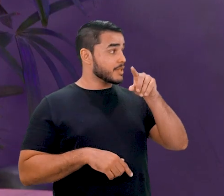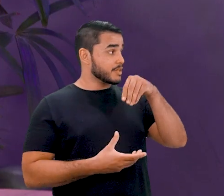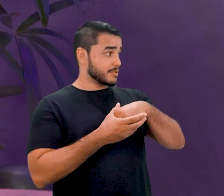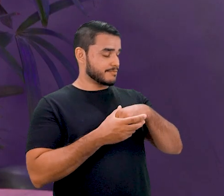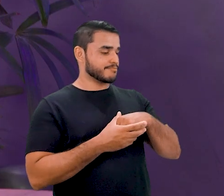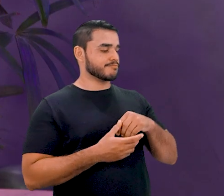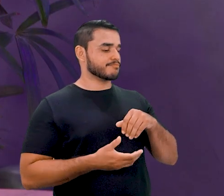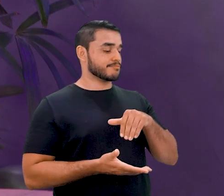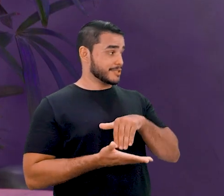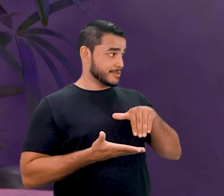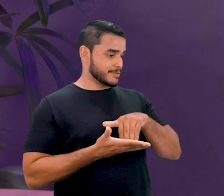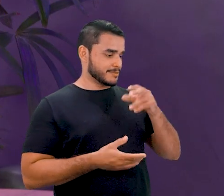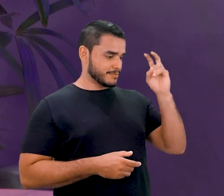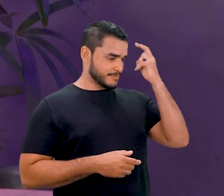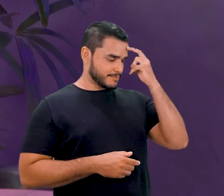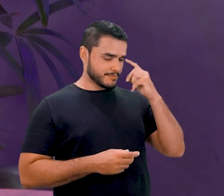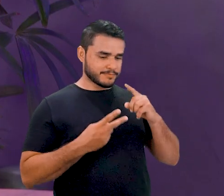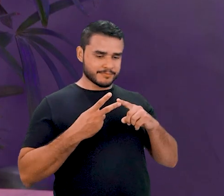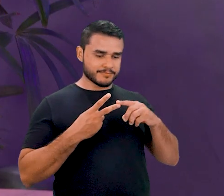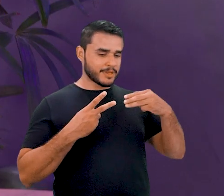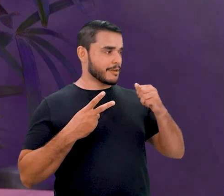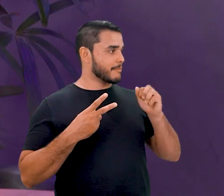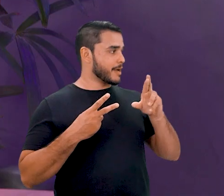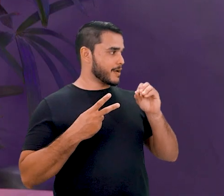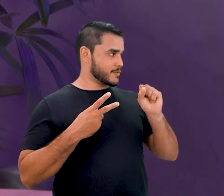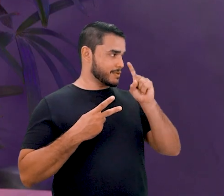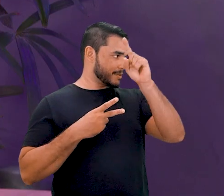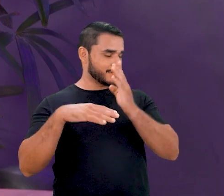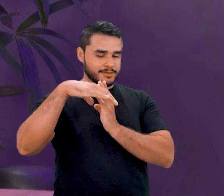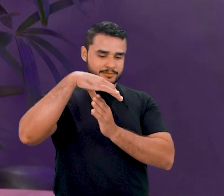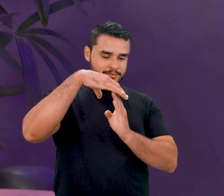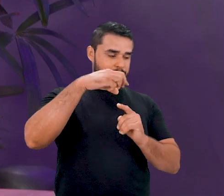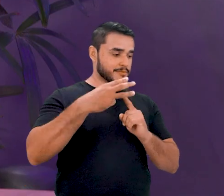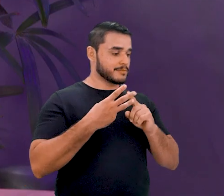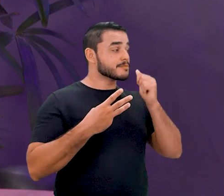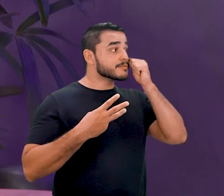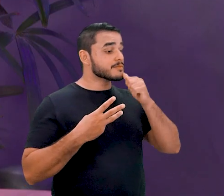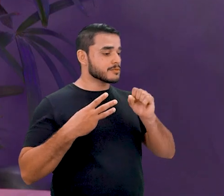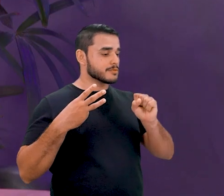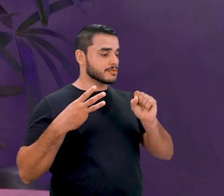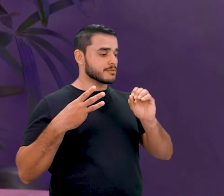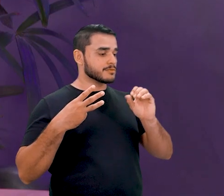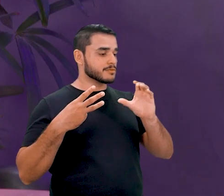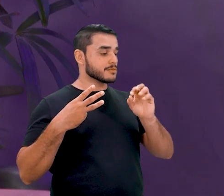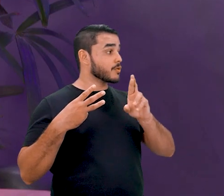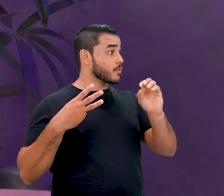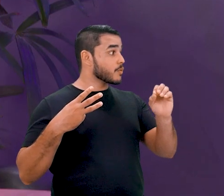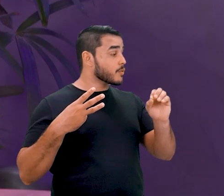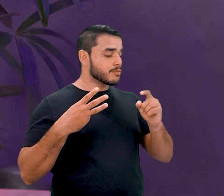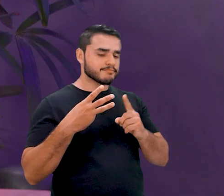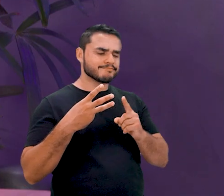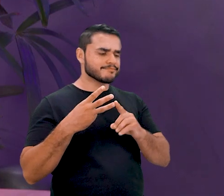Secult. O Marcos lá na BES. Né? A própria doutora Socorro, que tem muito para falar sobre